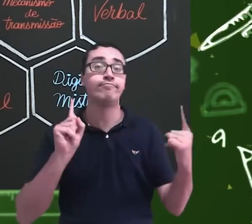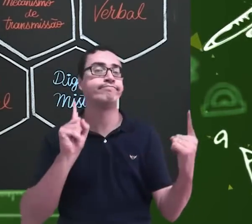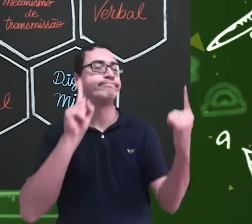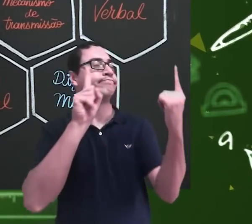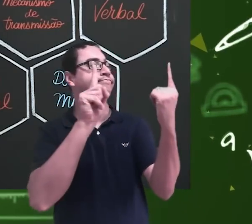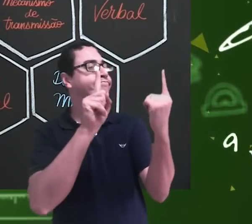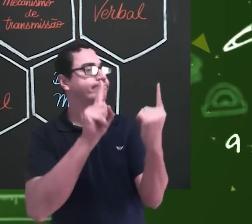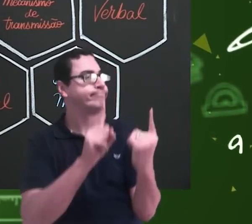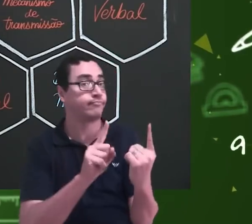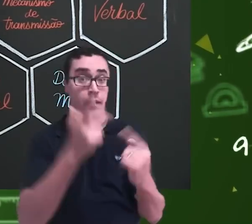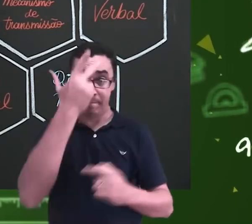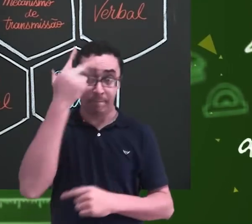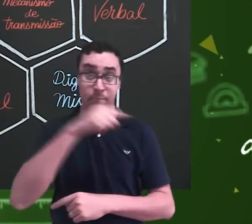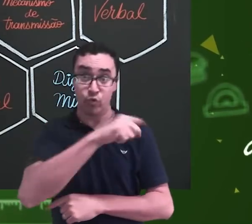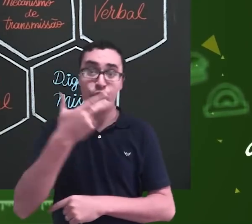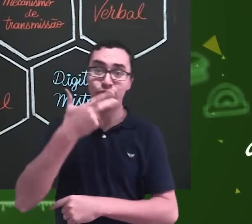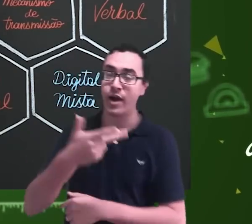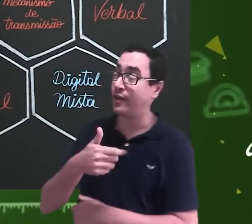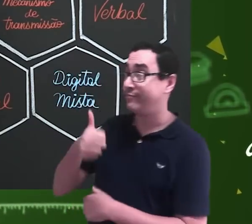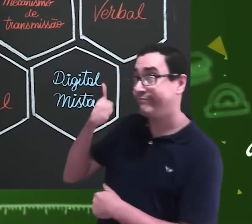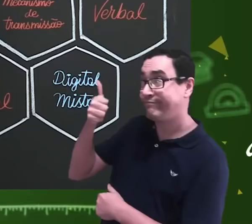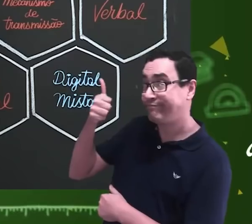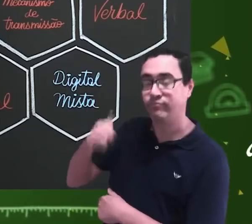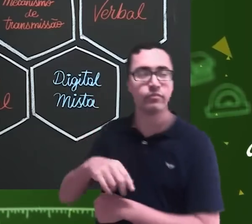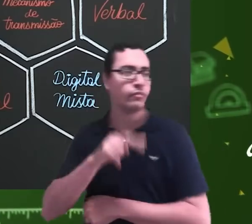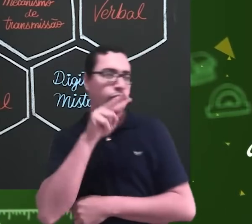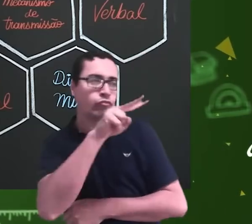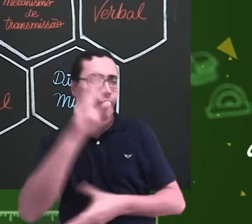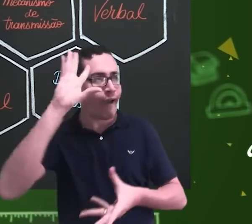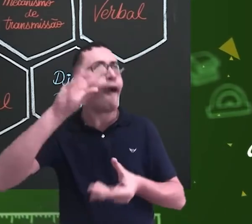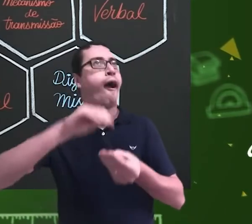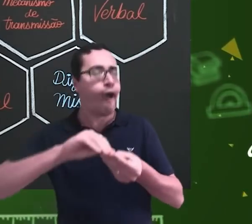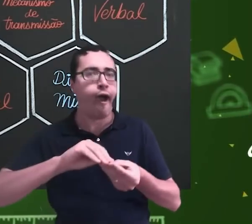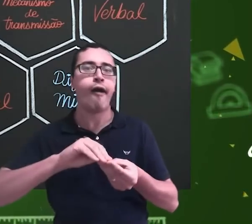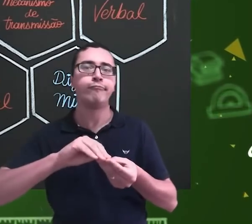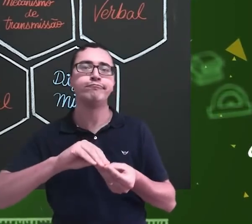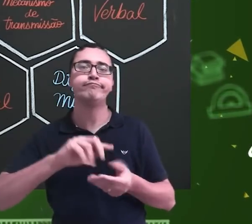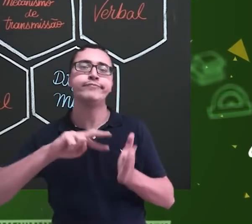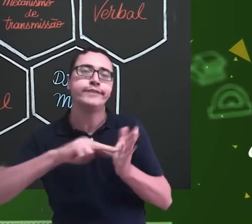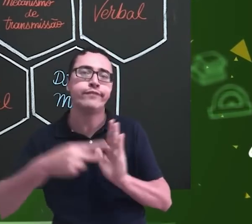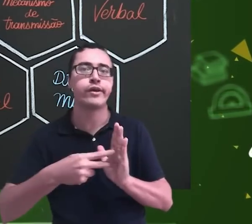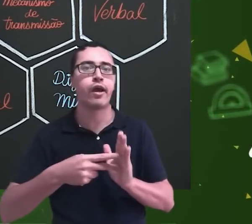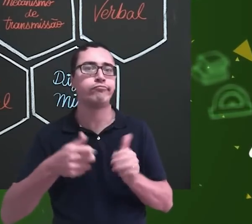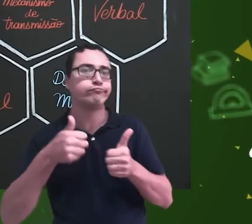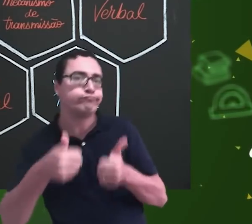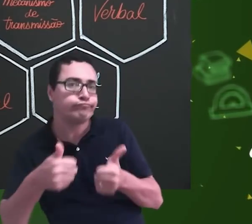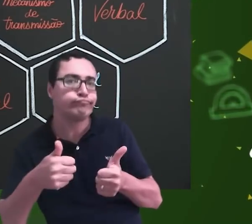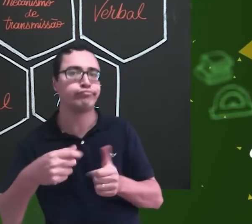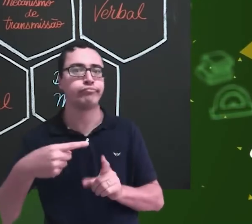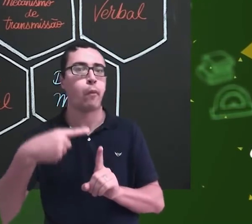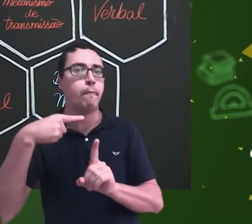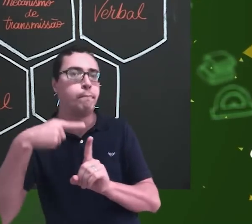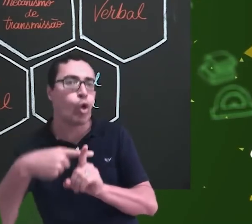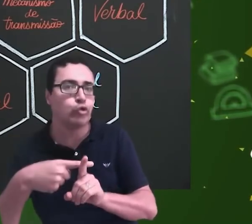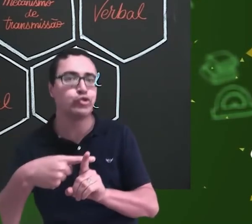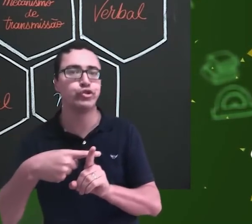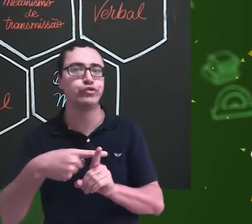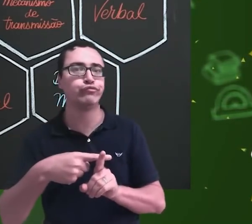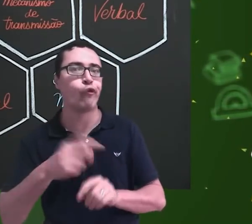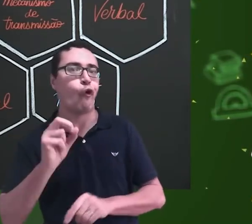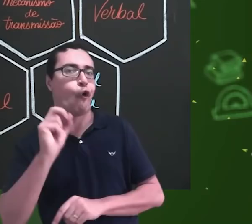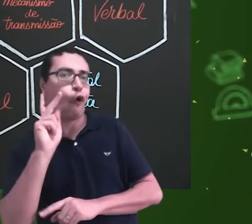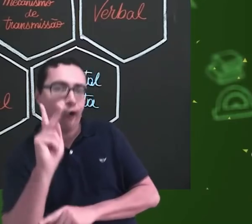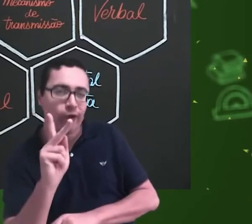você. Existe um código cultural que faz com que você compreenda que isso aqui é um sinal de confirmação, um sinal de positivo, um sinal de que alguém